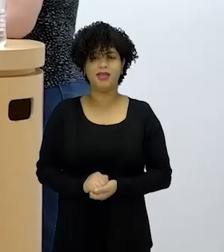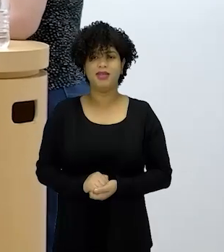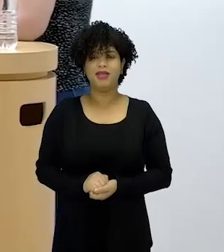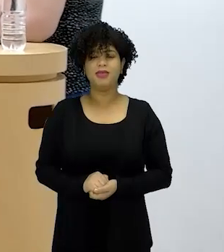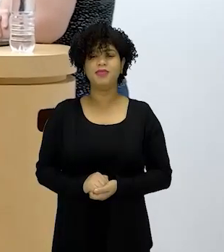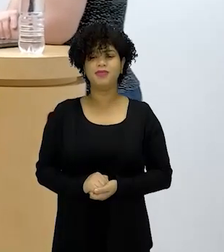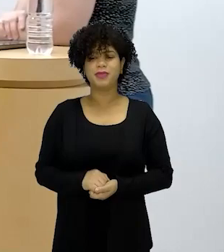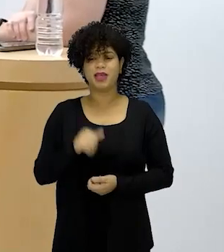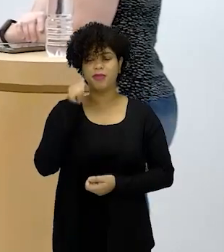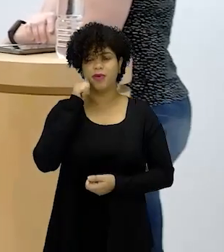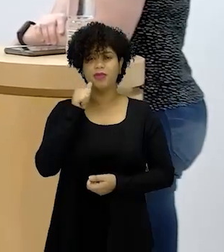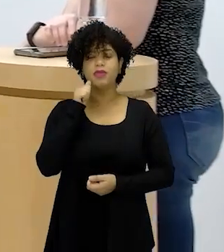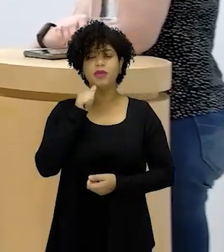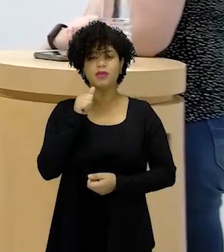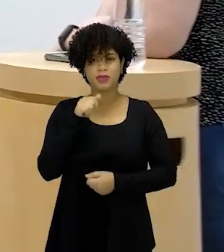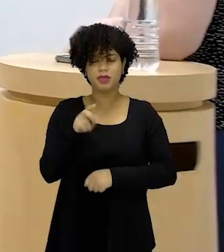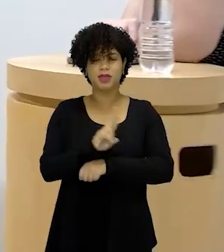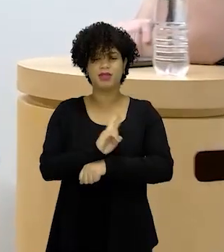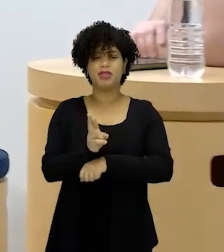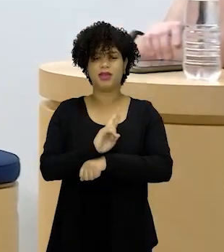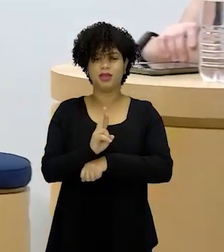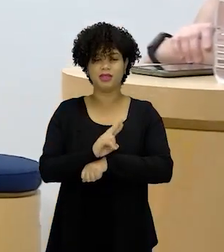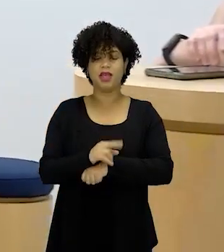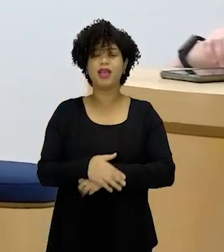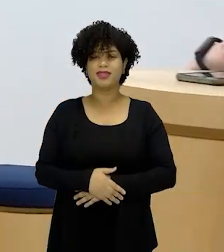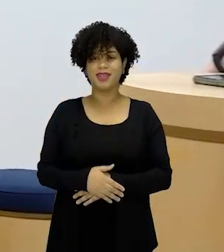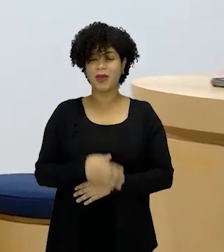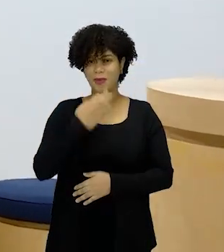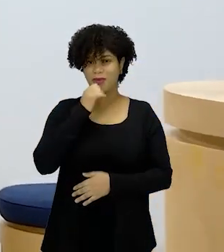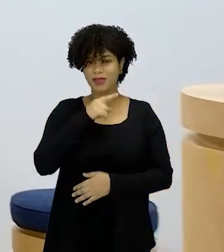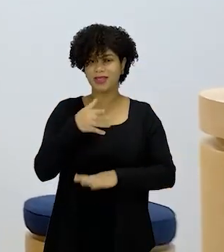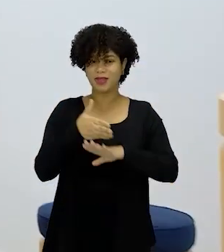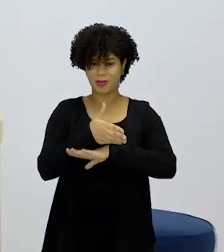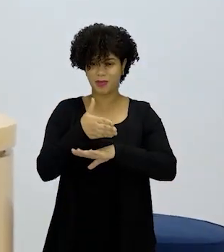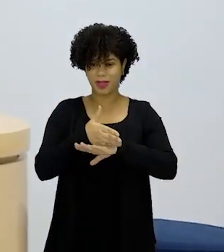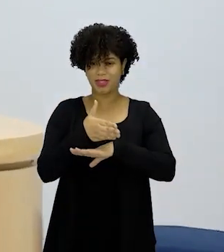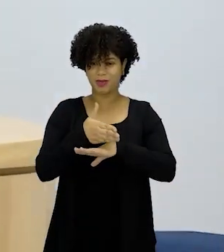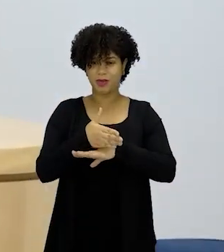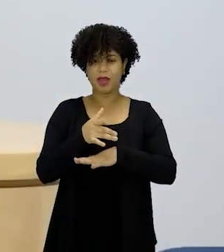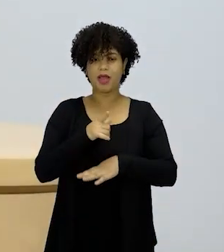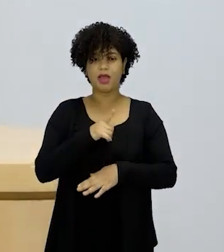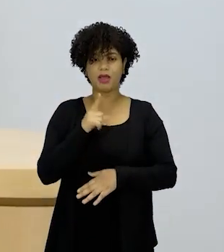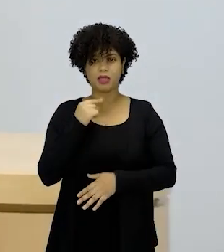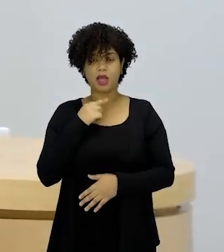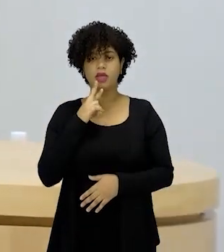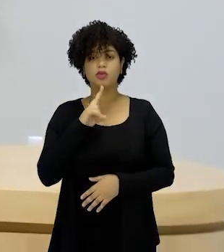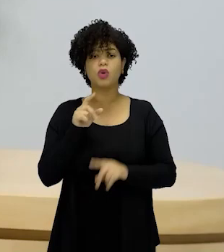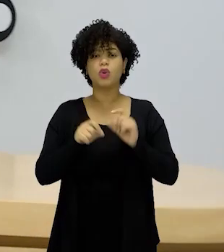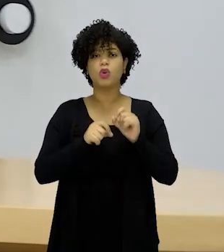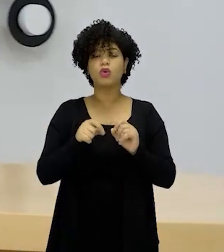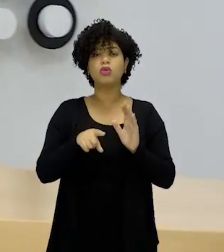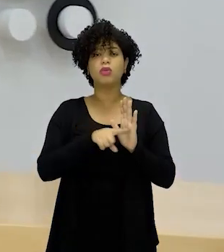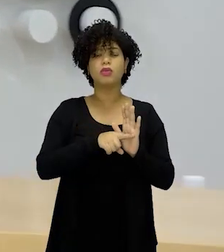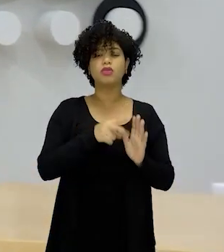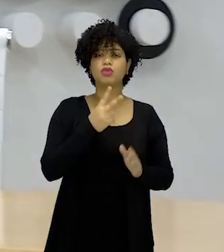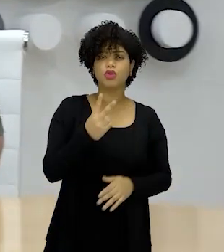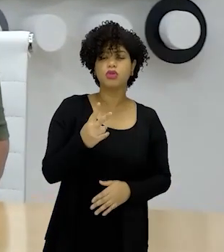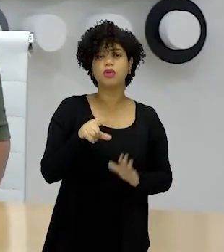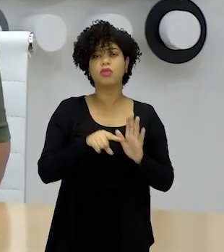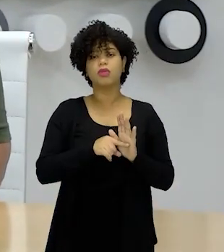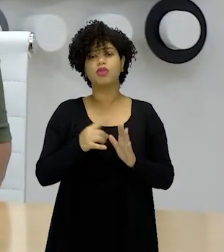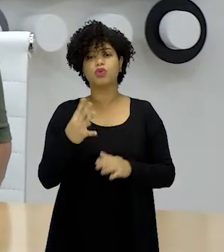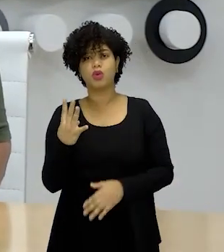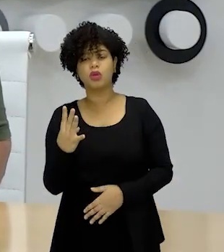Professora Roberta, gostei de ver. O pessoal está participando. Aí eles estão colocando lá como resposta menos 2 com menos